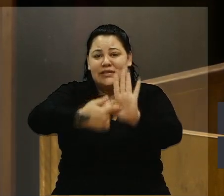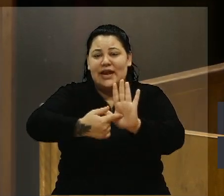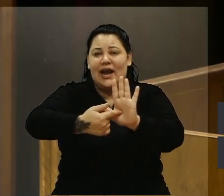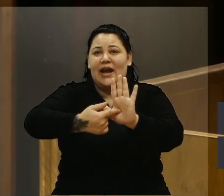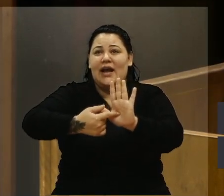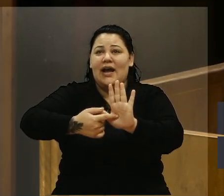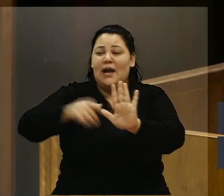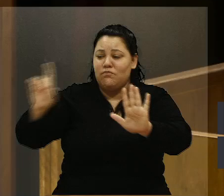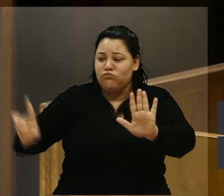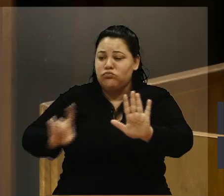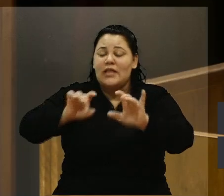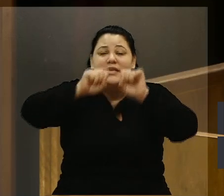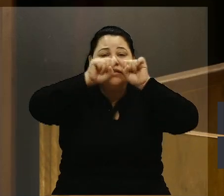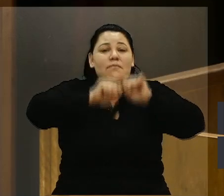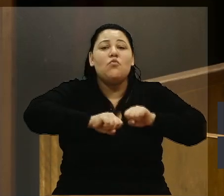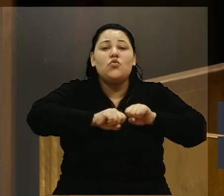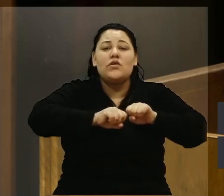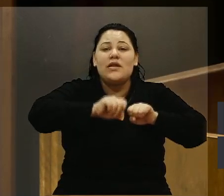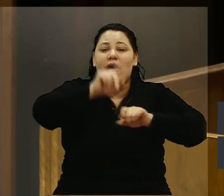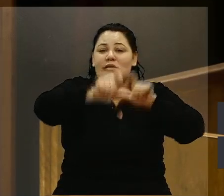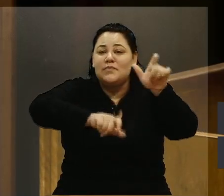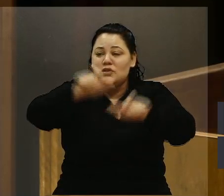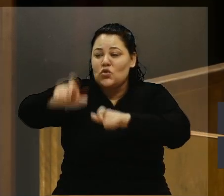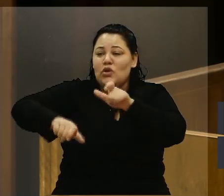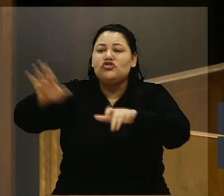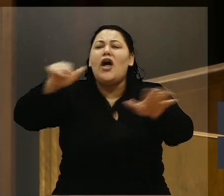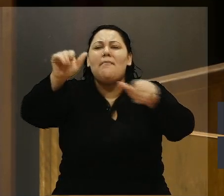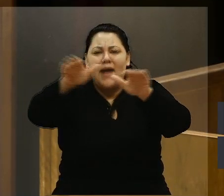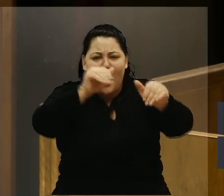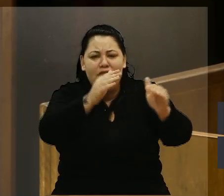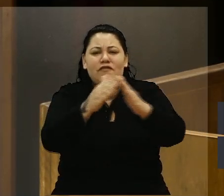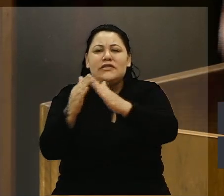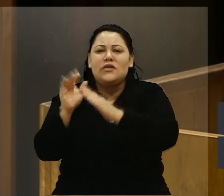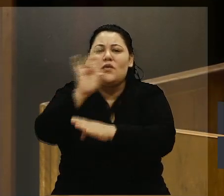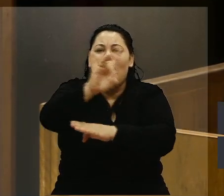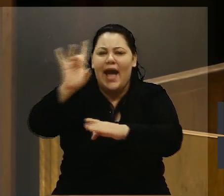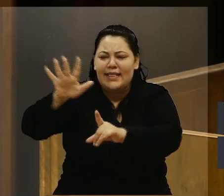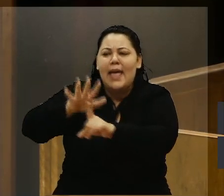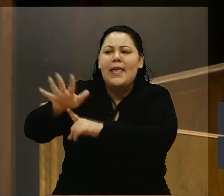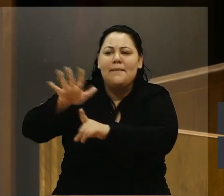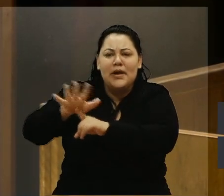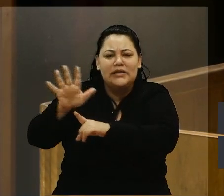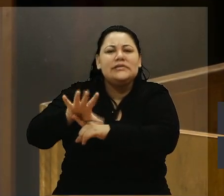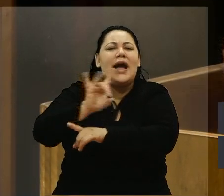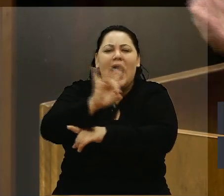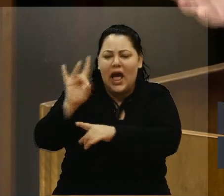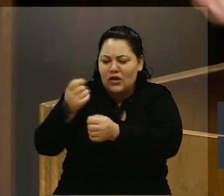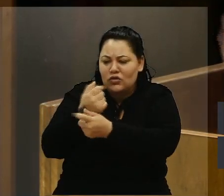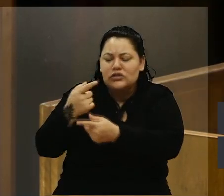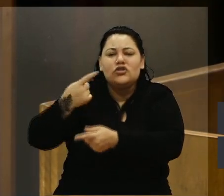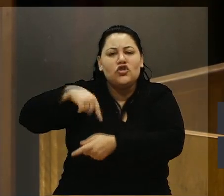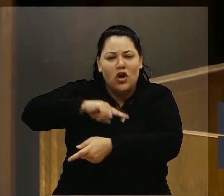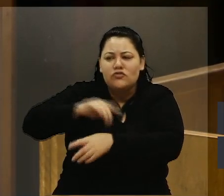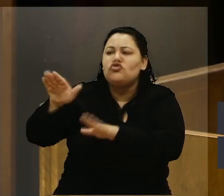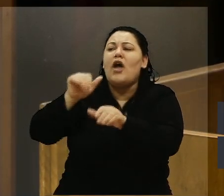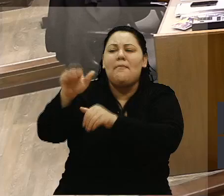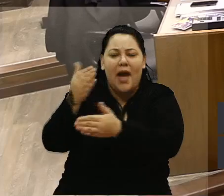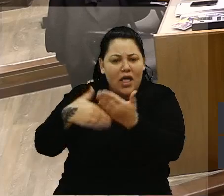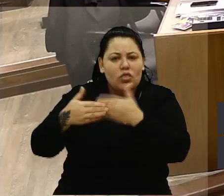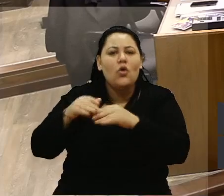pessoas, trazer os moradores, trazer os vizinhos sobre cada demanda, sobre cada situação, nós vamos trazer também a sua parte, vereador